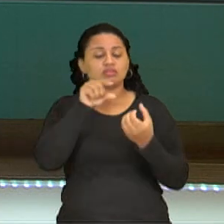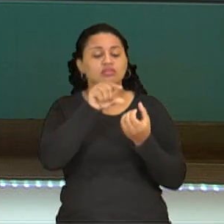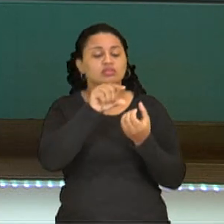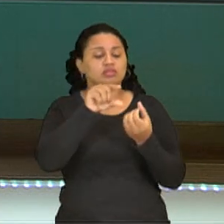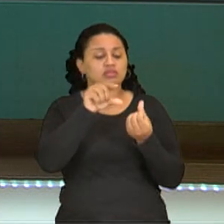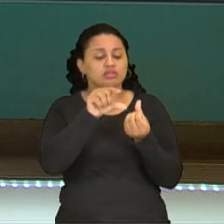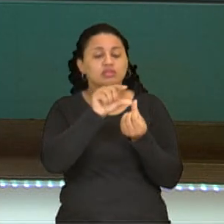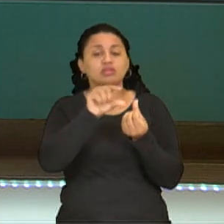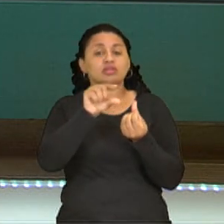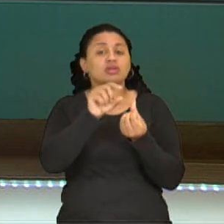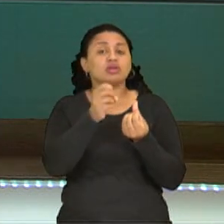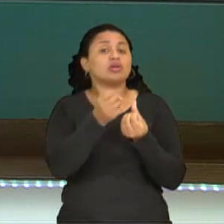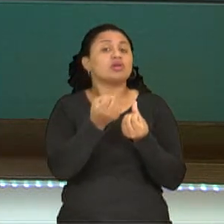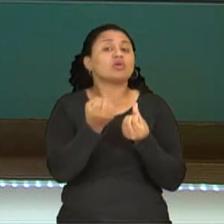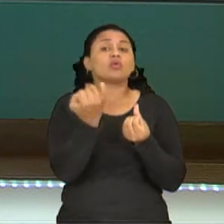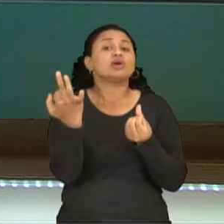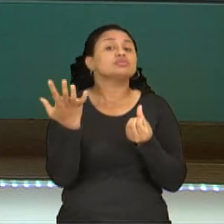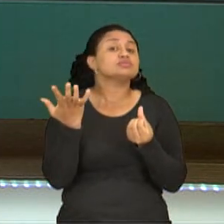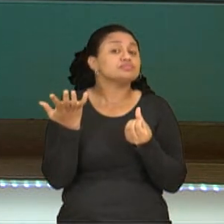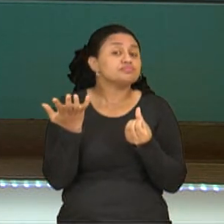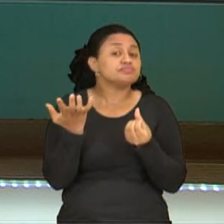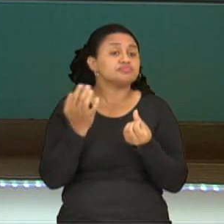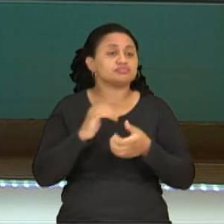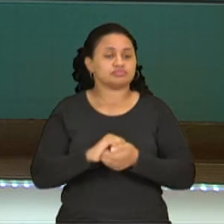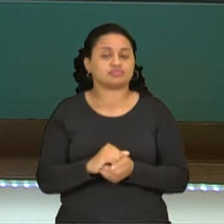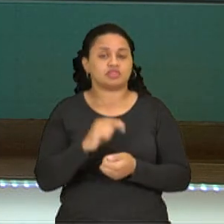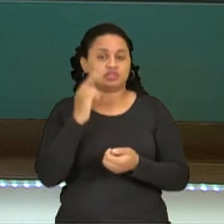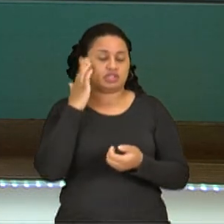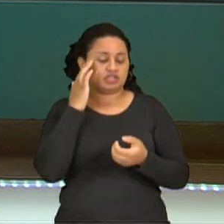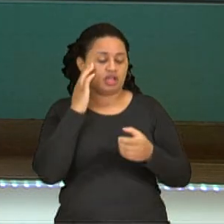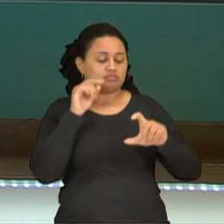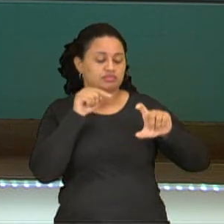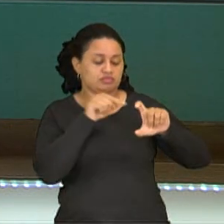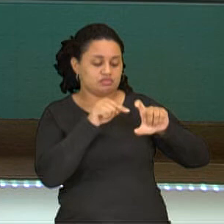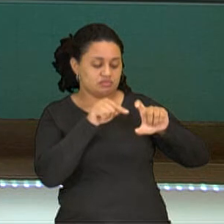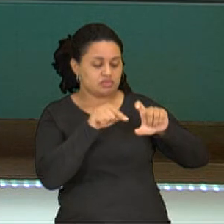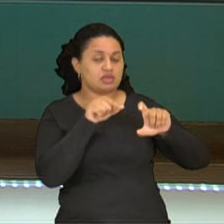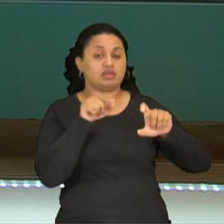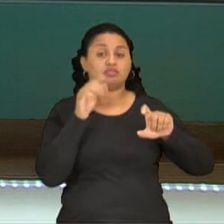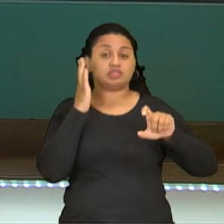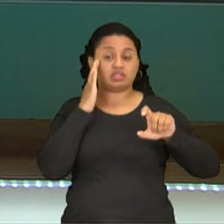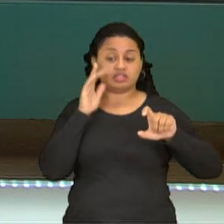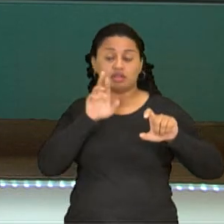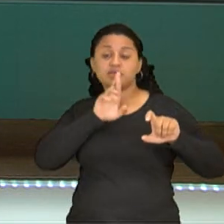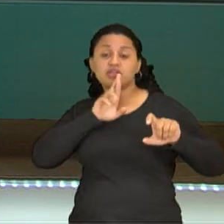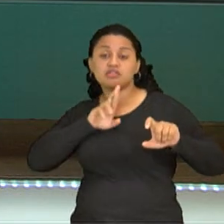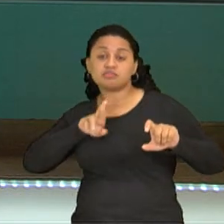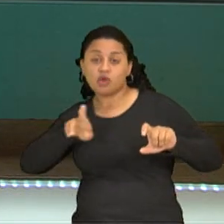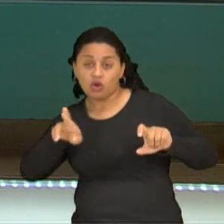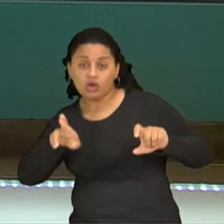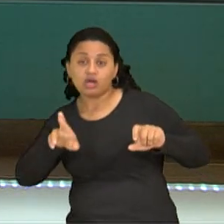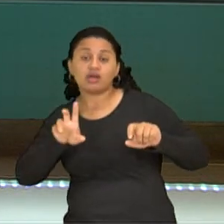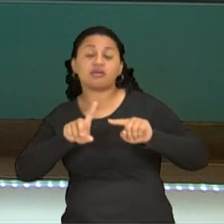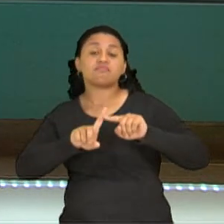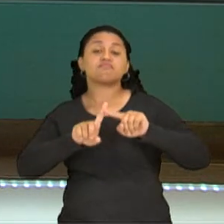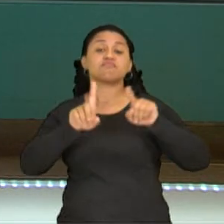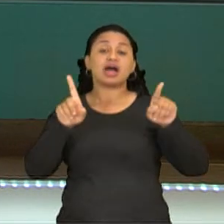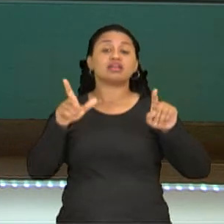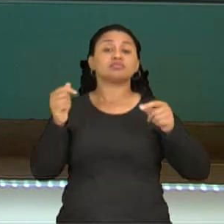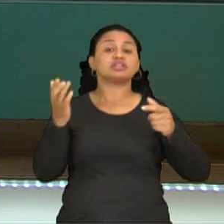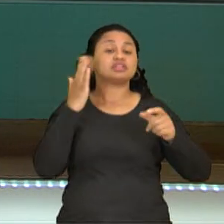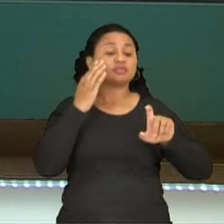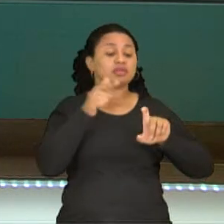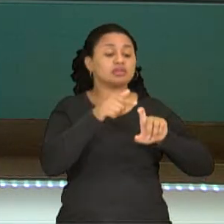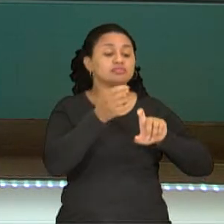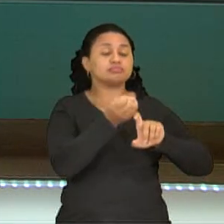expoente? Então agora você tem o valor da base, você tem o valor da potência, mas você tem que descobrir